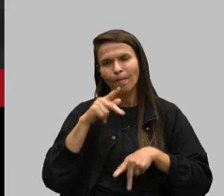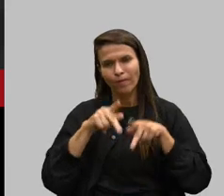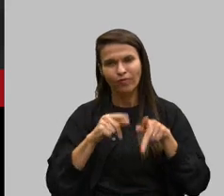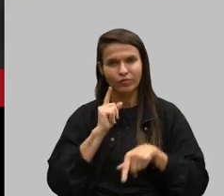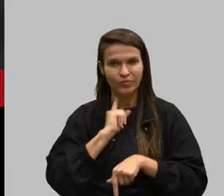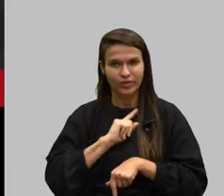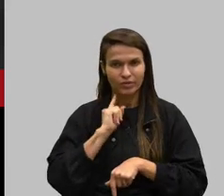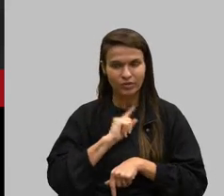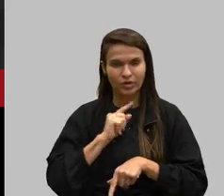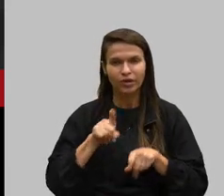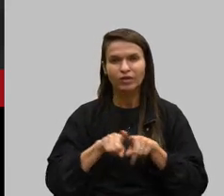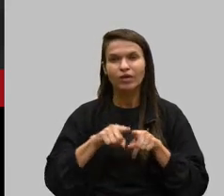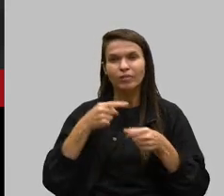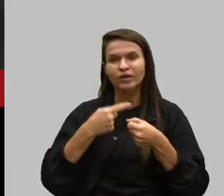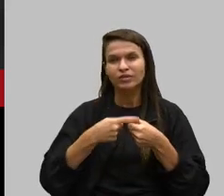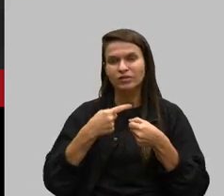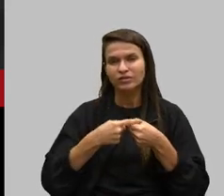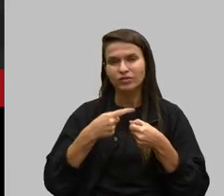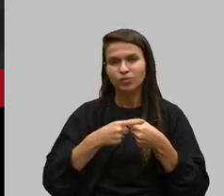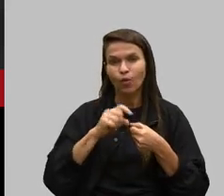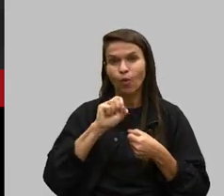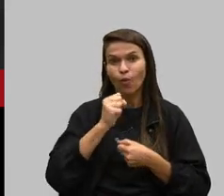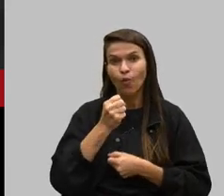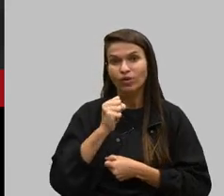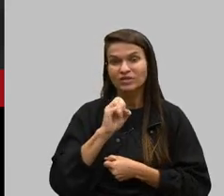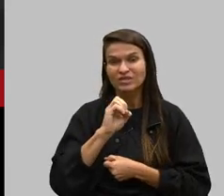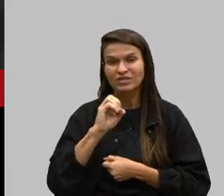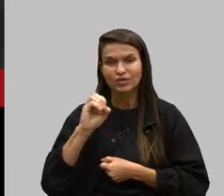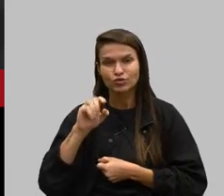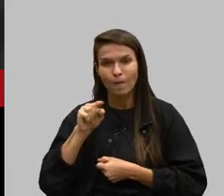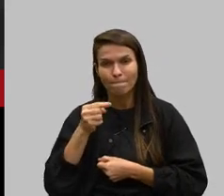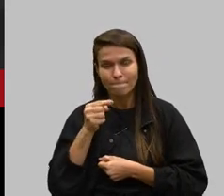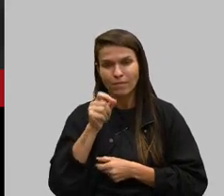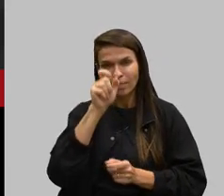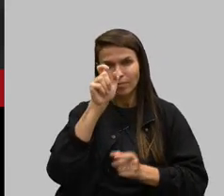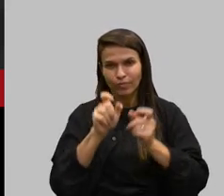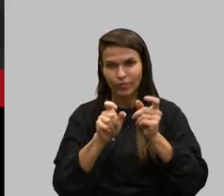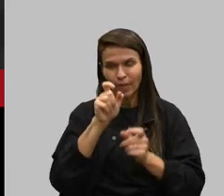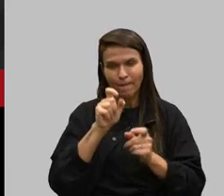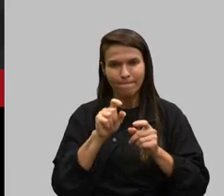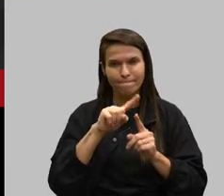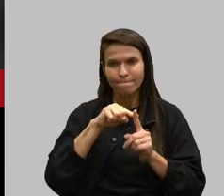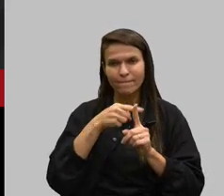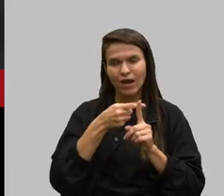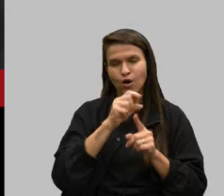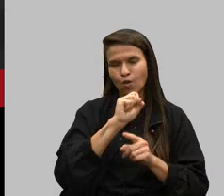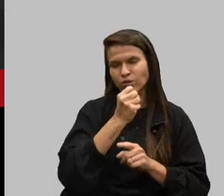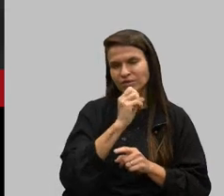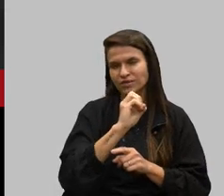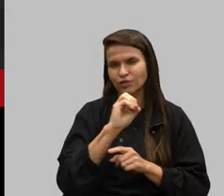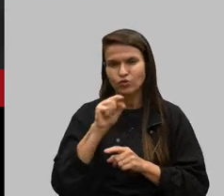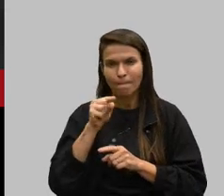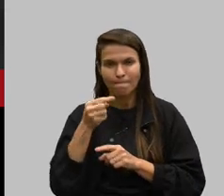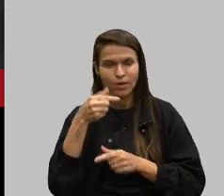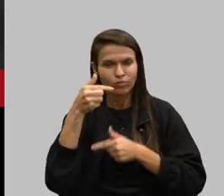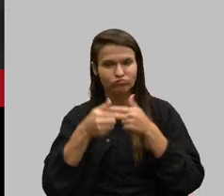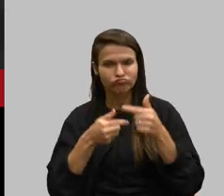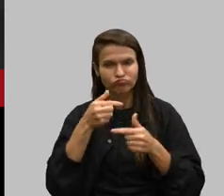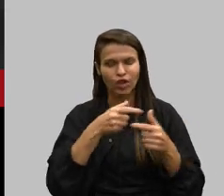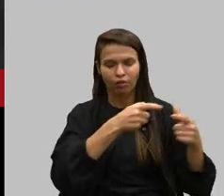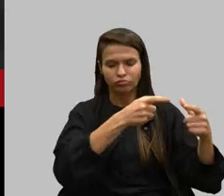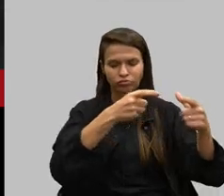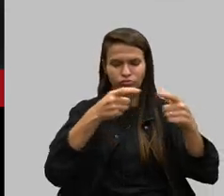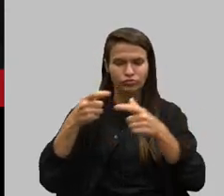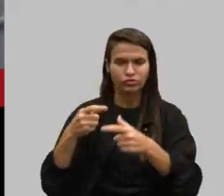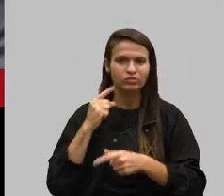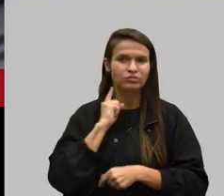no cidade grande porte de 800.000 habitantes mas 800.000 empregos estão espalhados em toda a nossa Minas Gerais